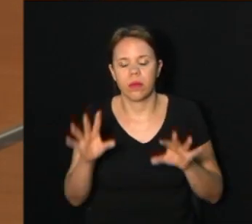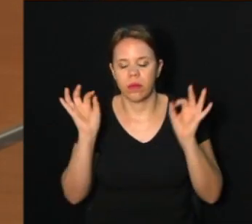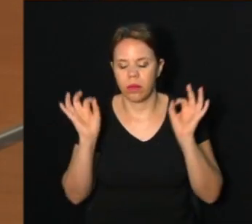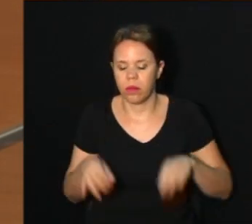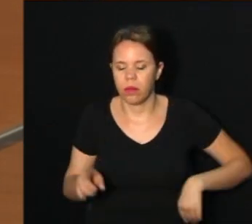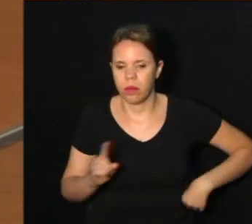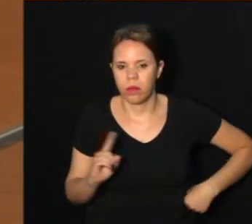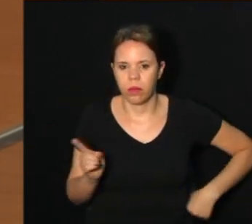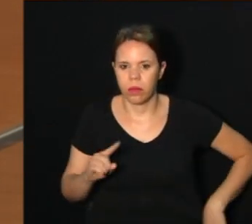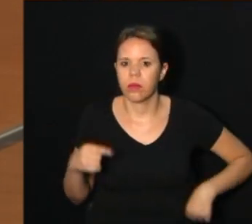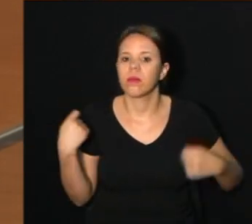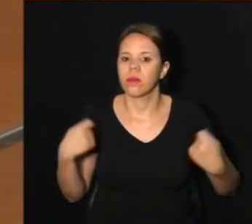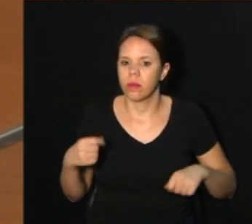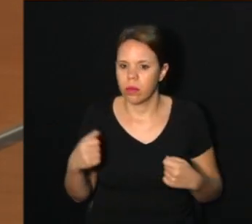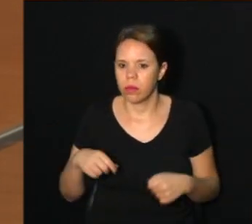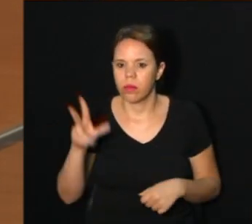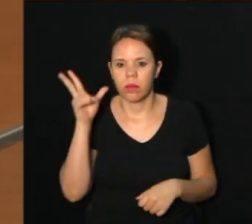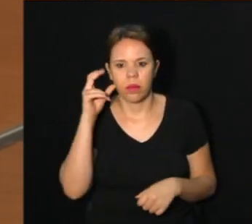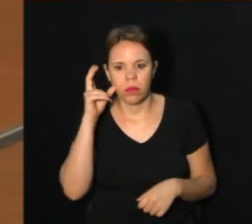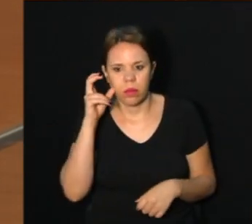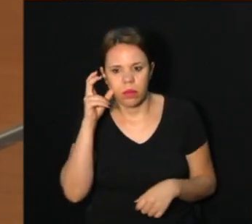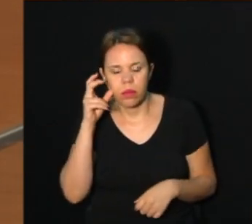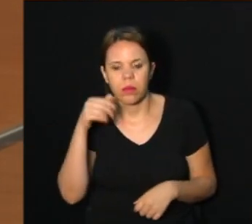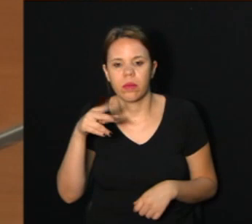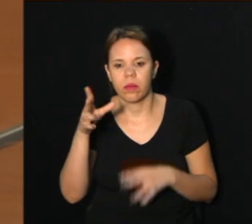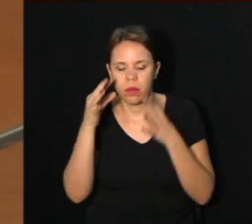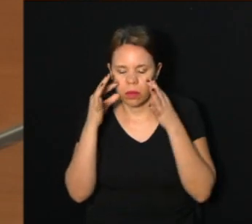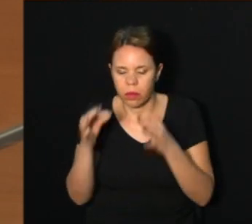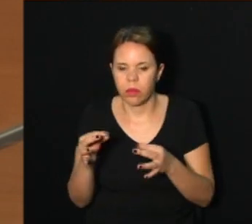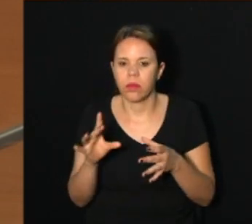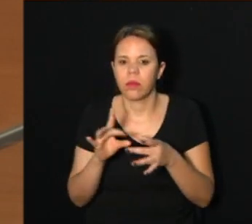certo. Nós precisamos ouvir, nós precisamos criar